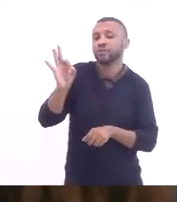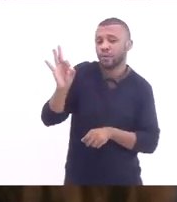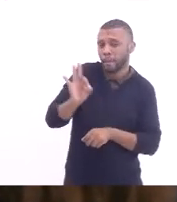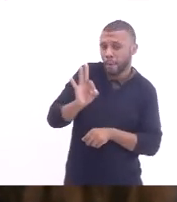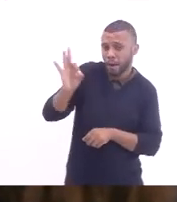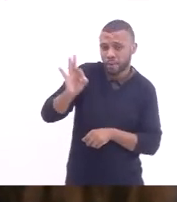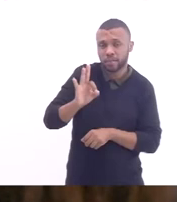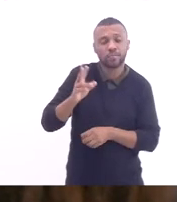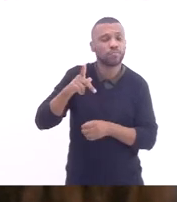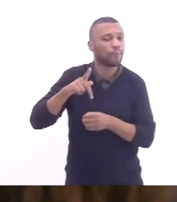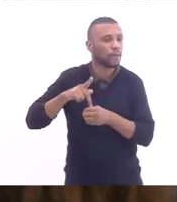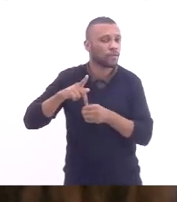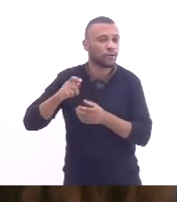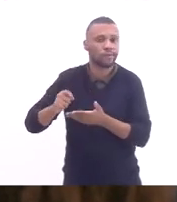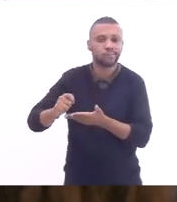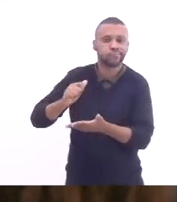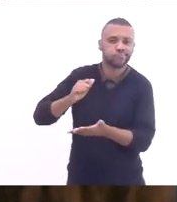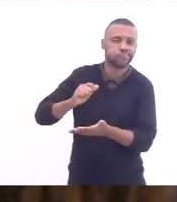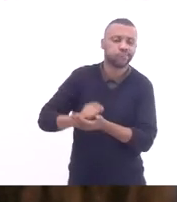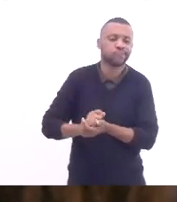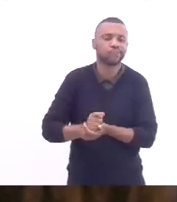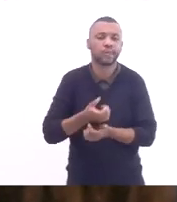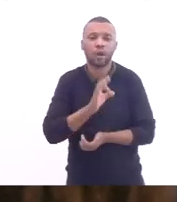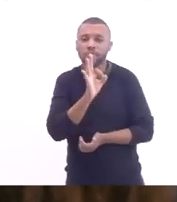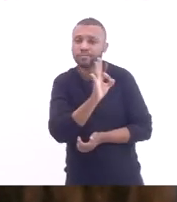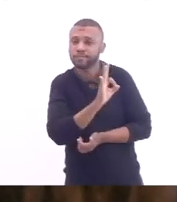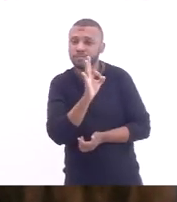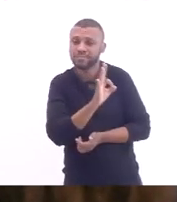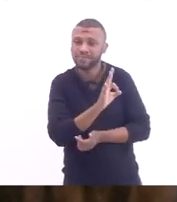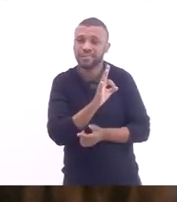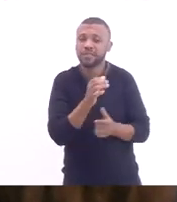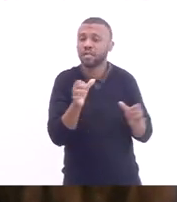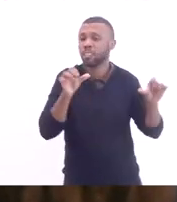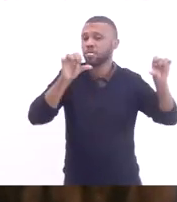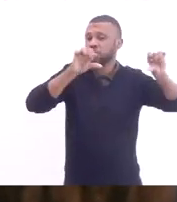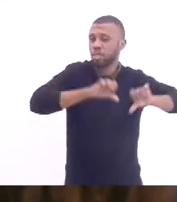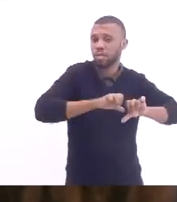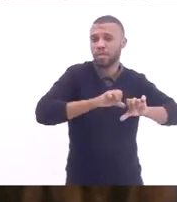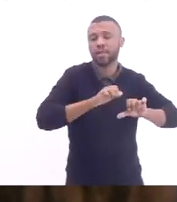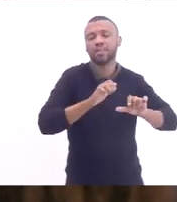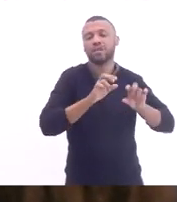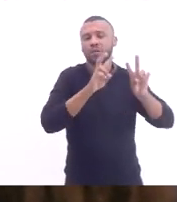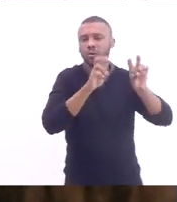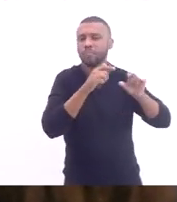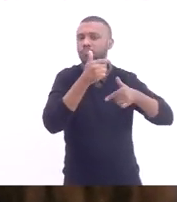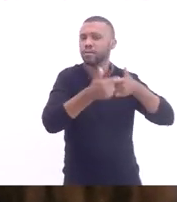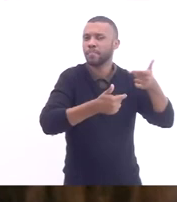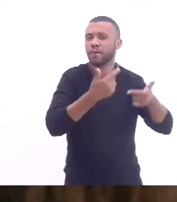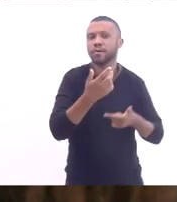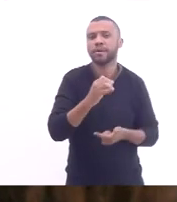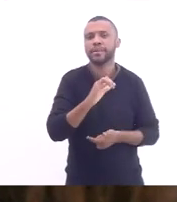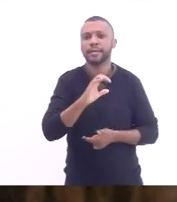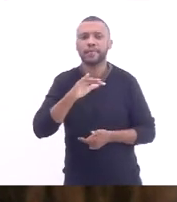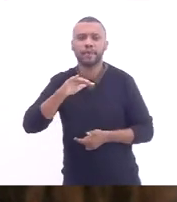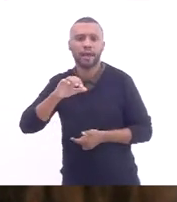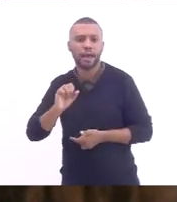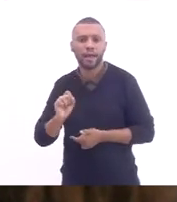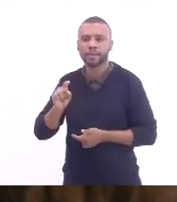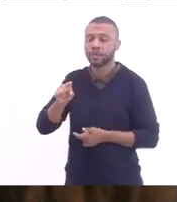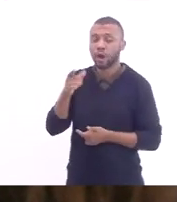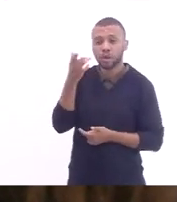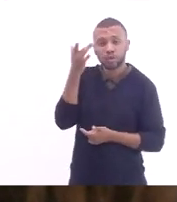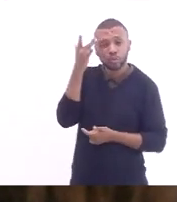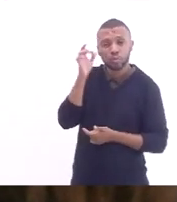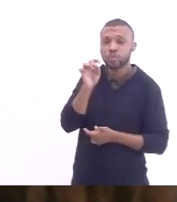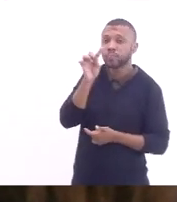com índices difíceis na questão do emprego, o ICMS, né? Não sabemos qual vai ser a